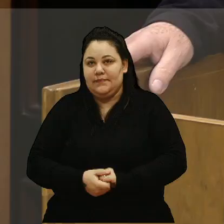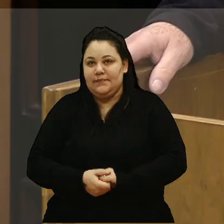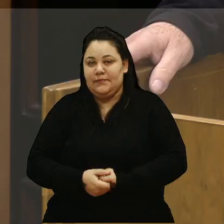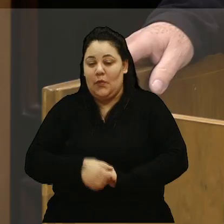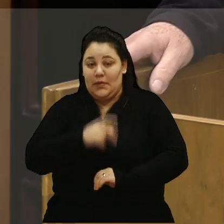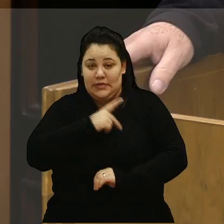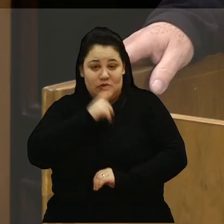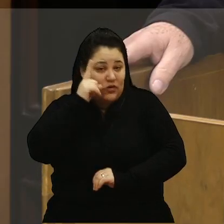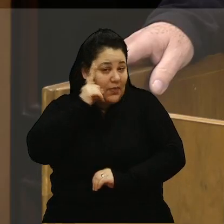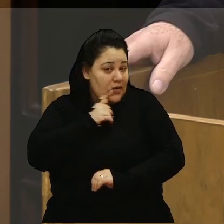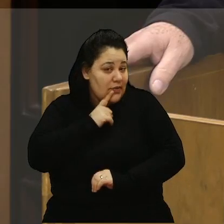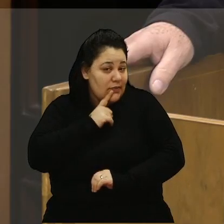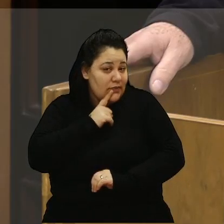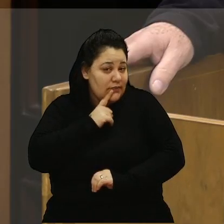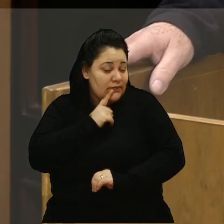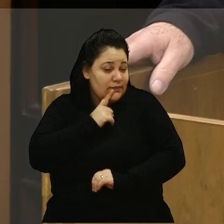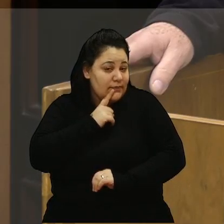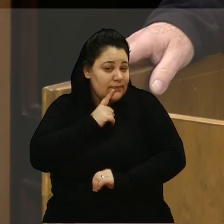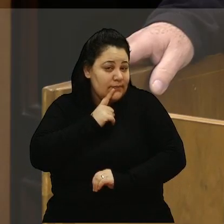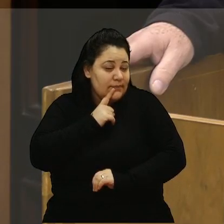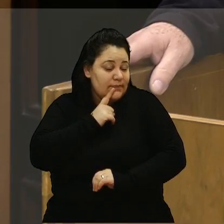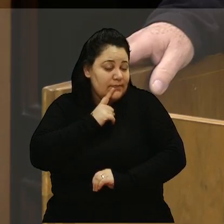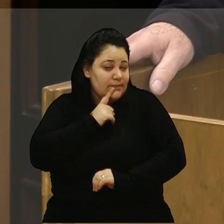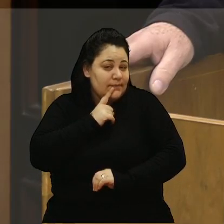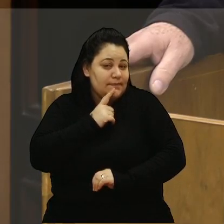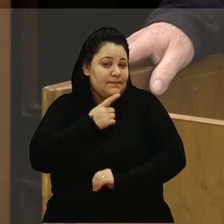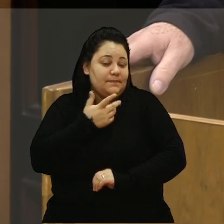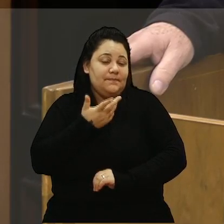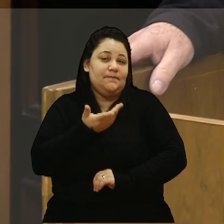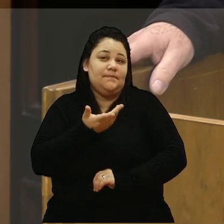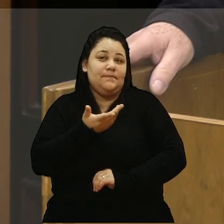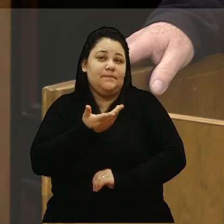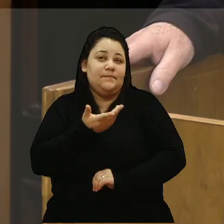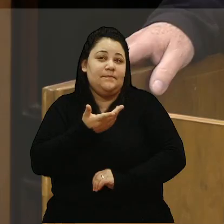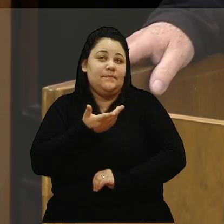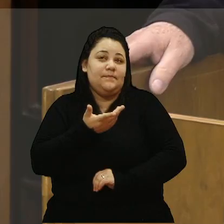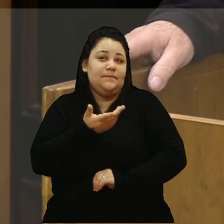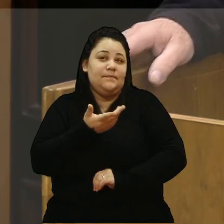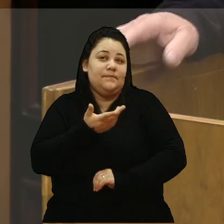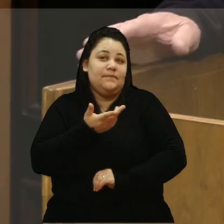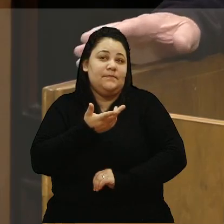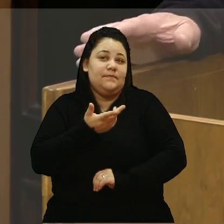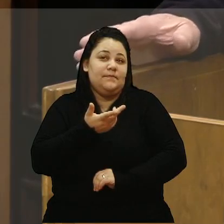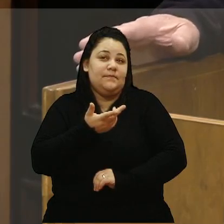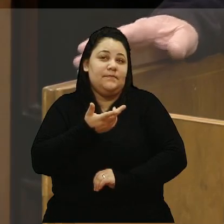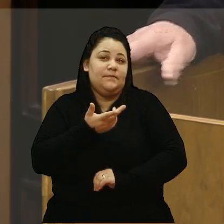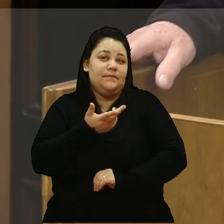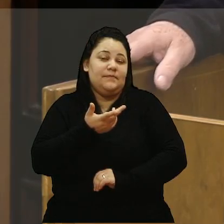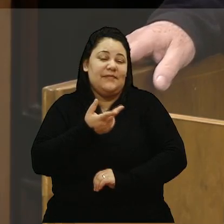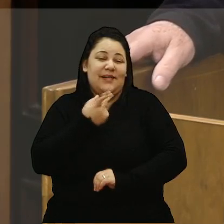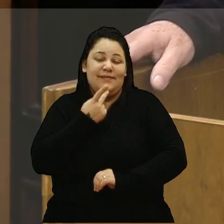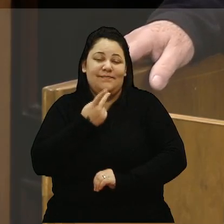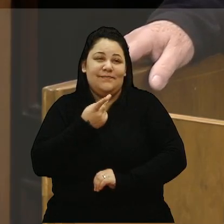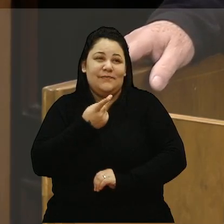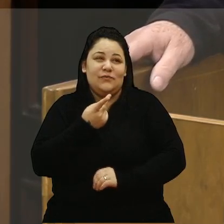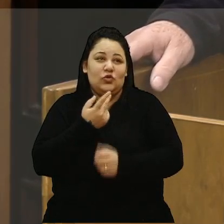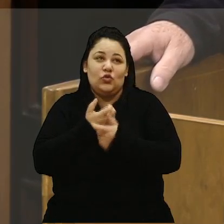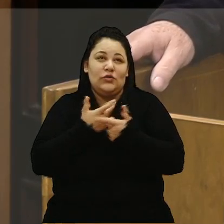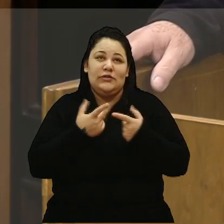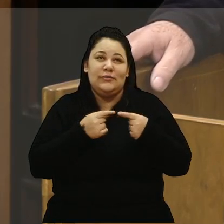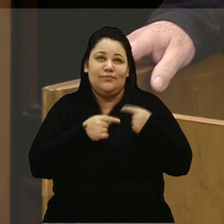elas se colocam numa situação de total ingerência